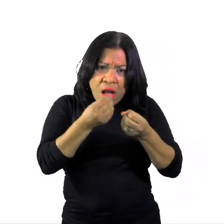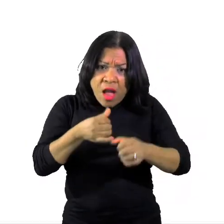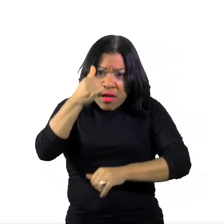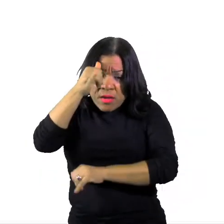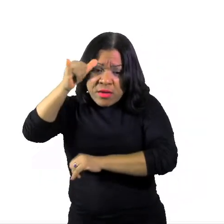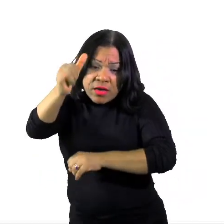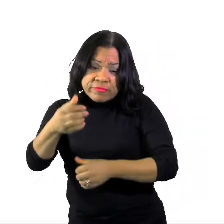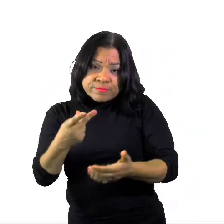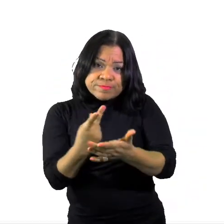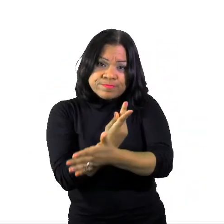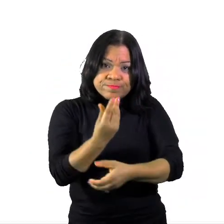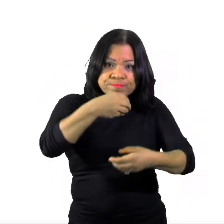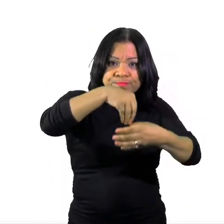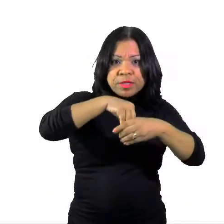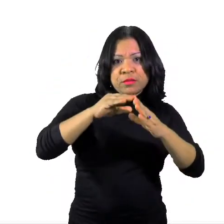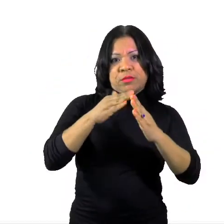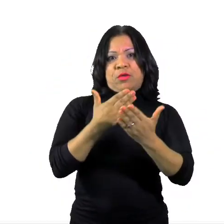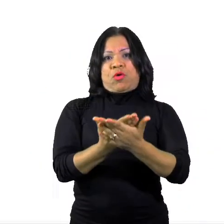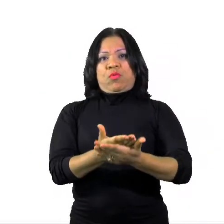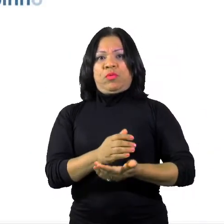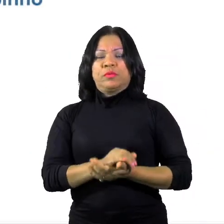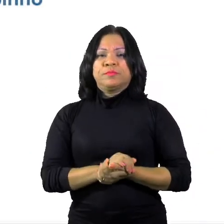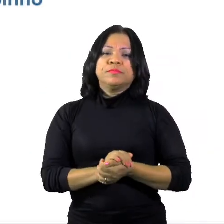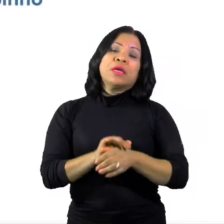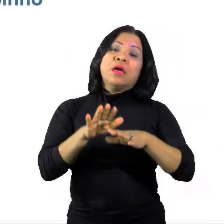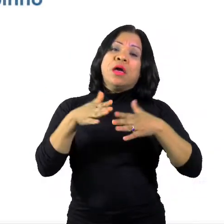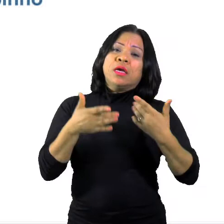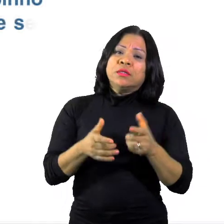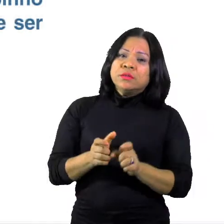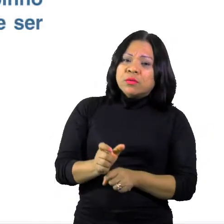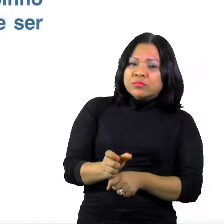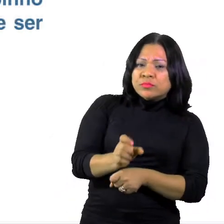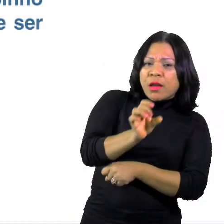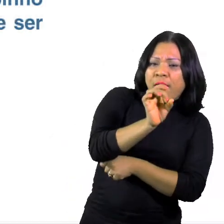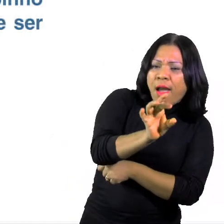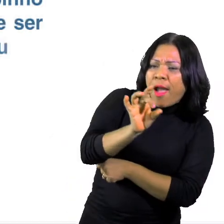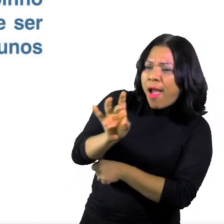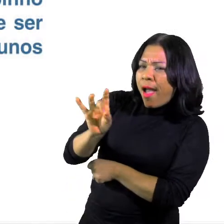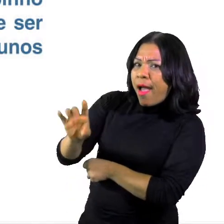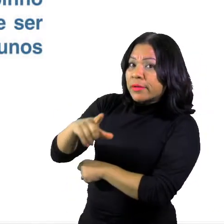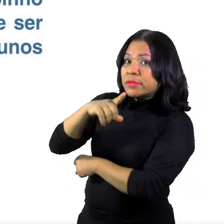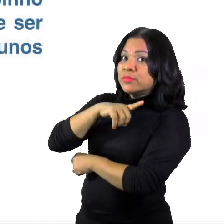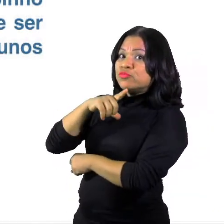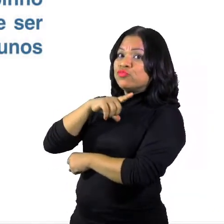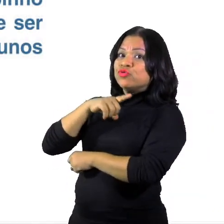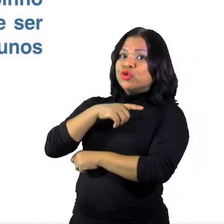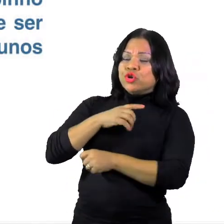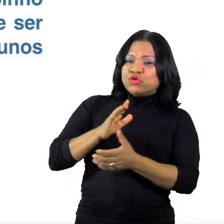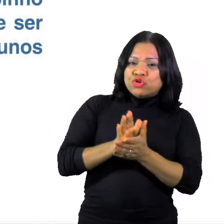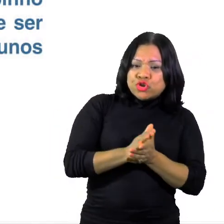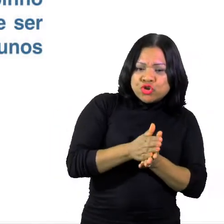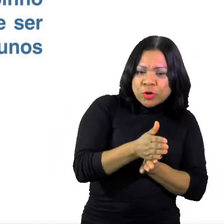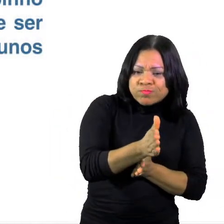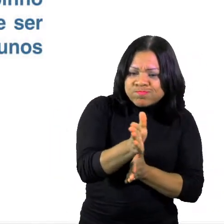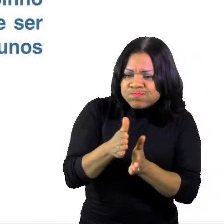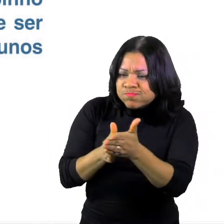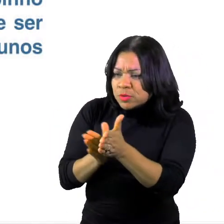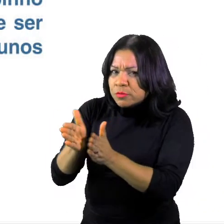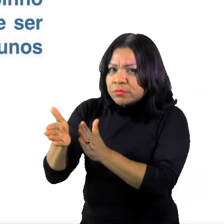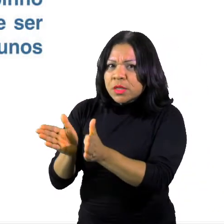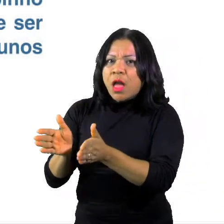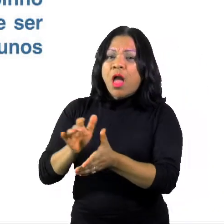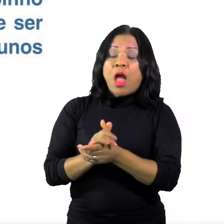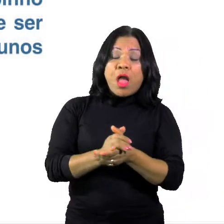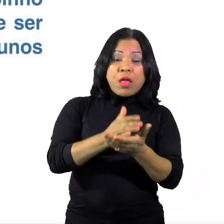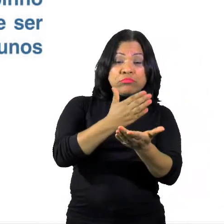no Colégio Elite. Cada um dos caras tinha uma pista para seguir e assim começaram a reunir